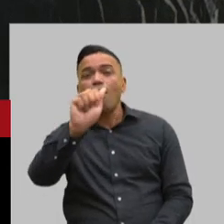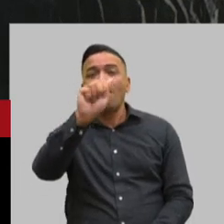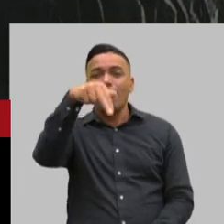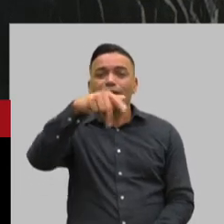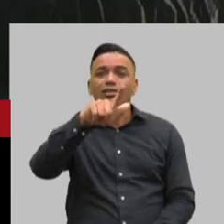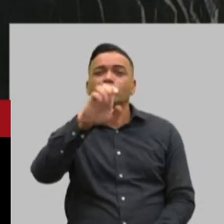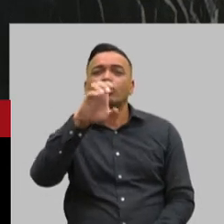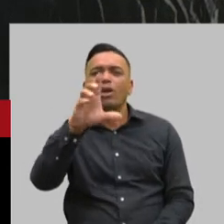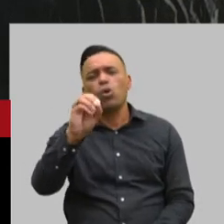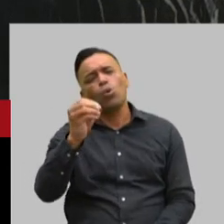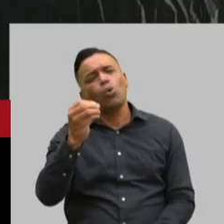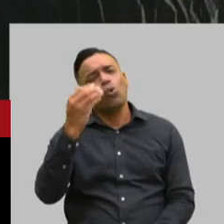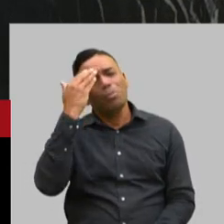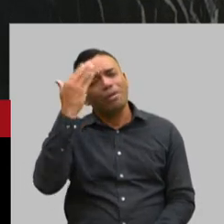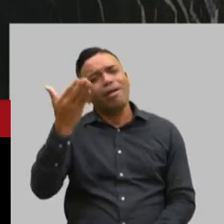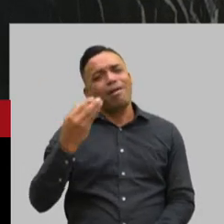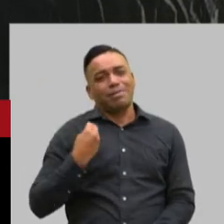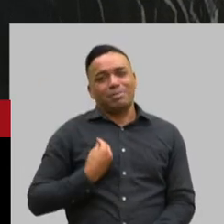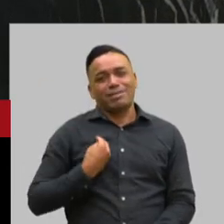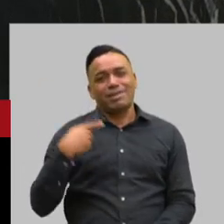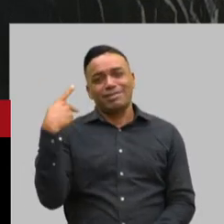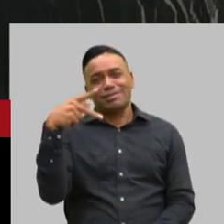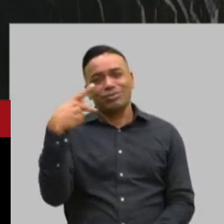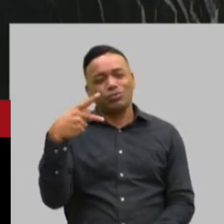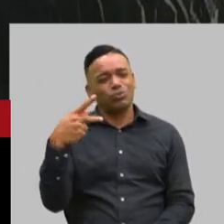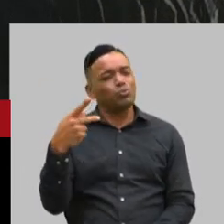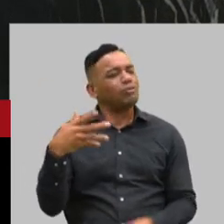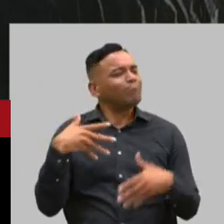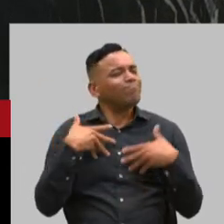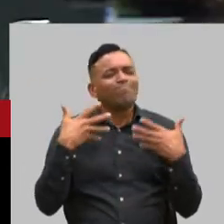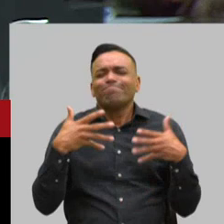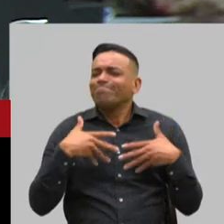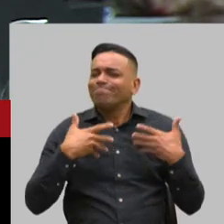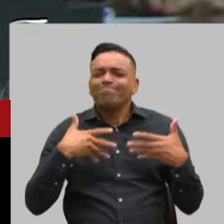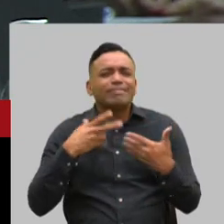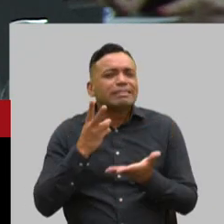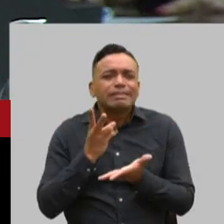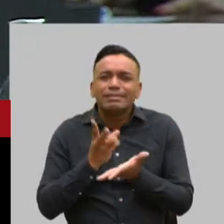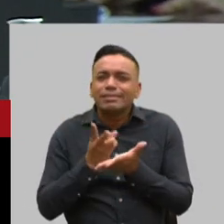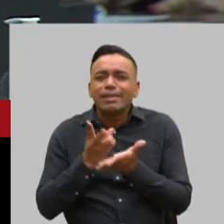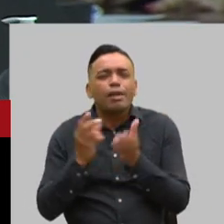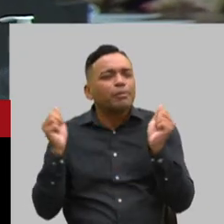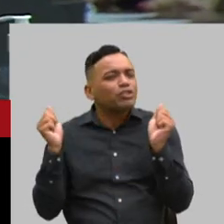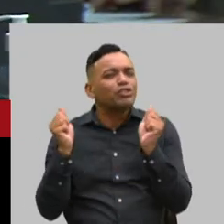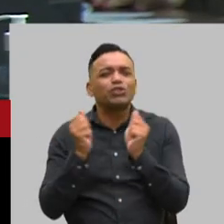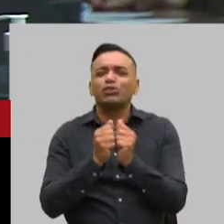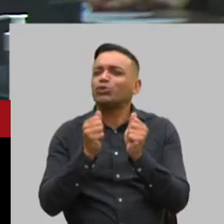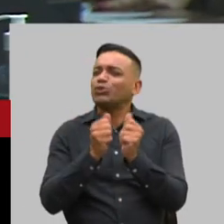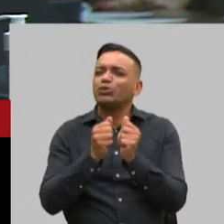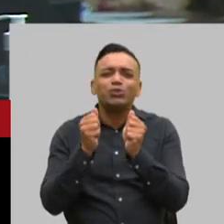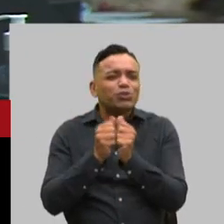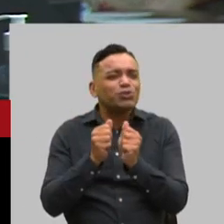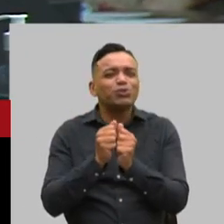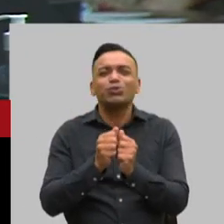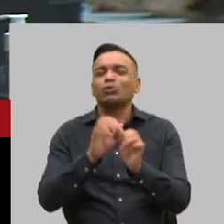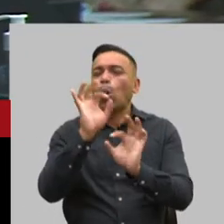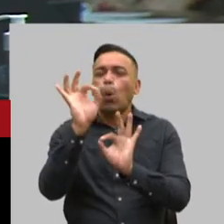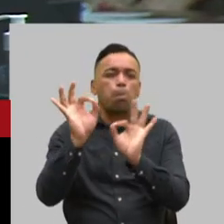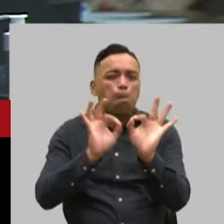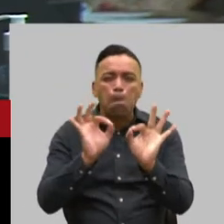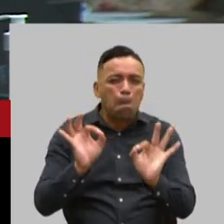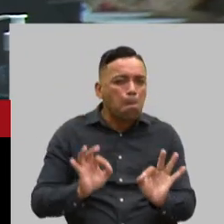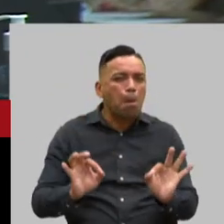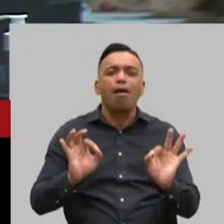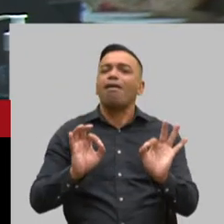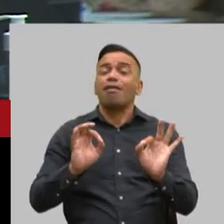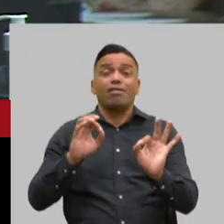pela sua presença aqui também. Motivo de muita alegria, você que está sempre conosco em diversas caminhadas, organizando o grande encontro do